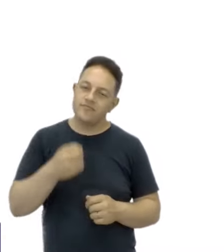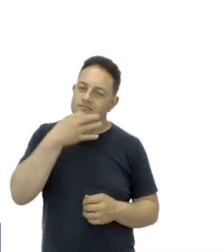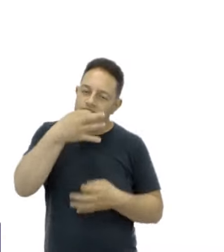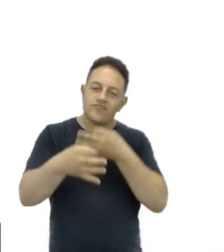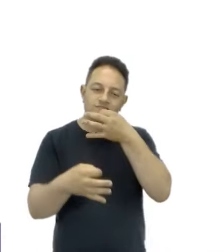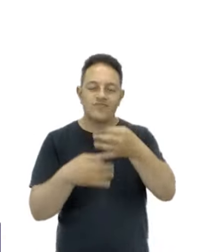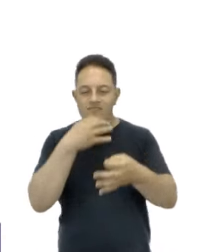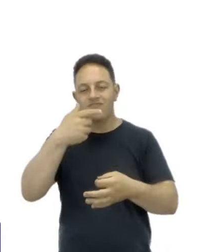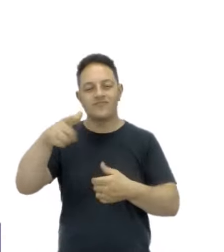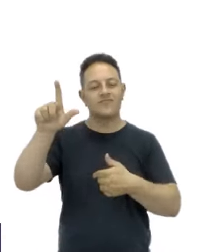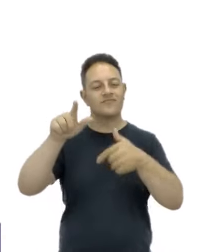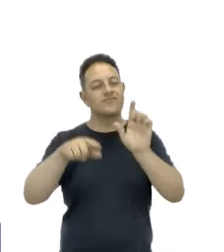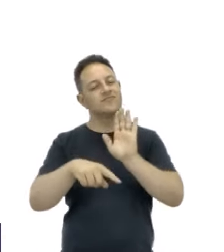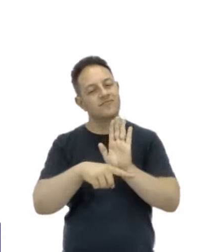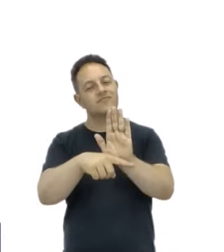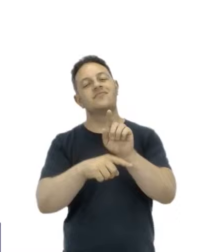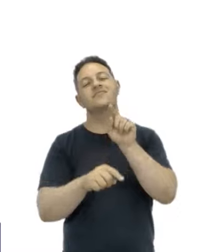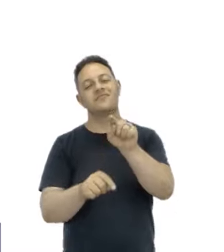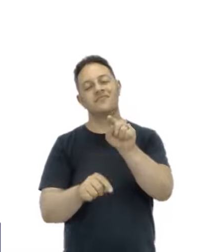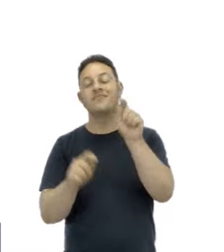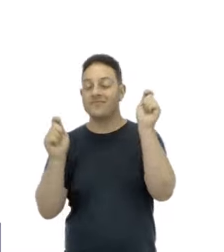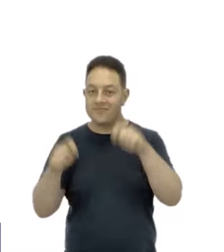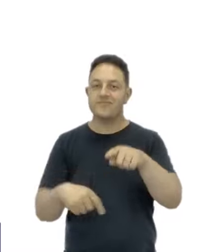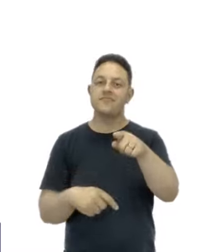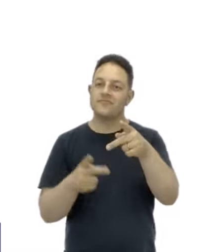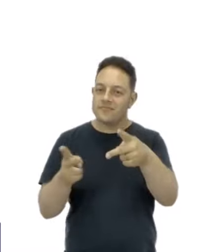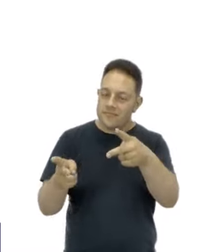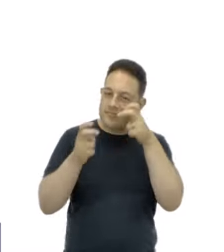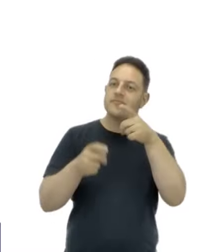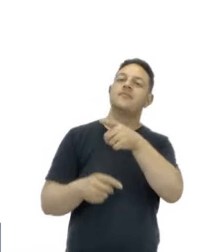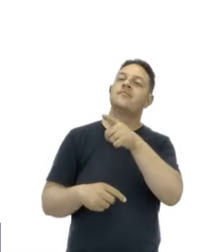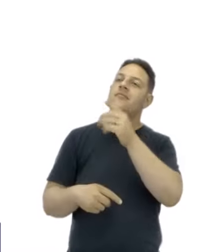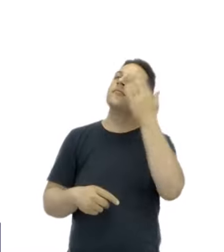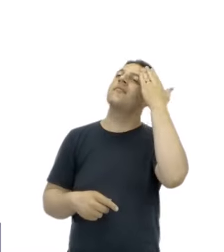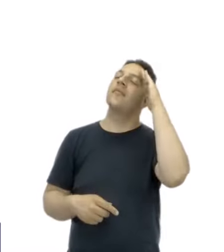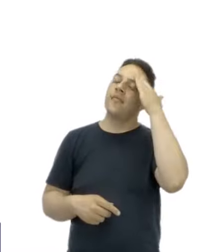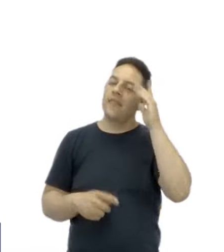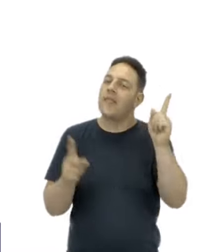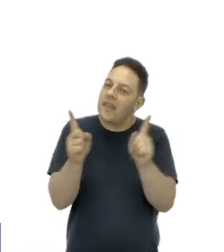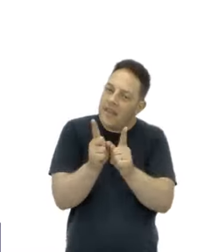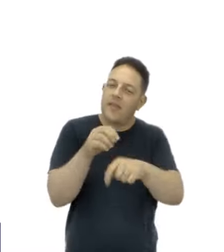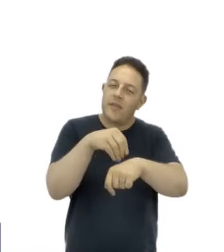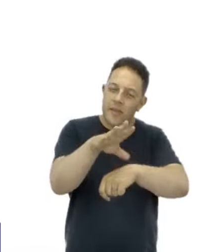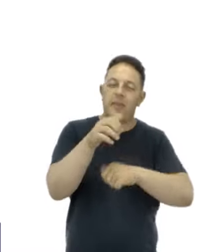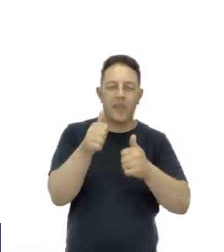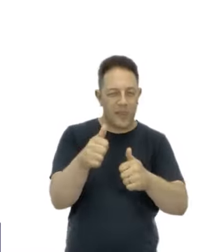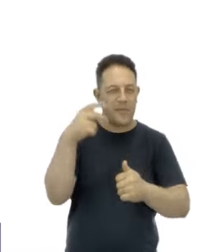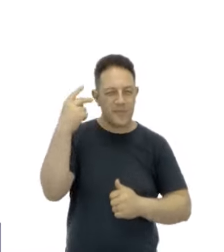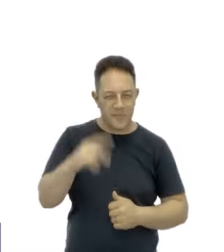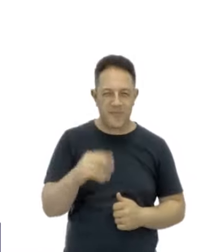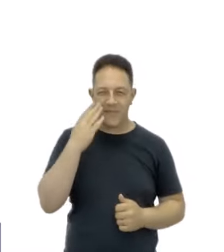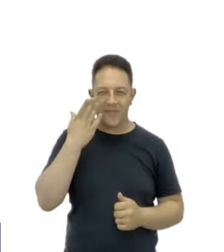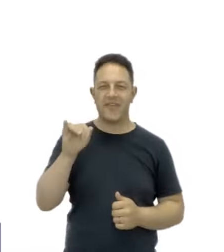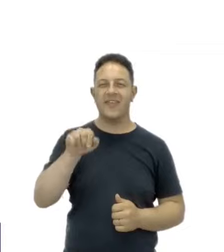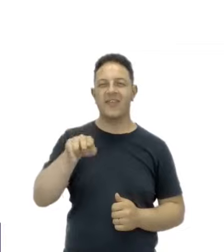sugestões aí para vocês, vocês vão verificar aí com a pílula do conhecimento. Então, vamos lá,